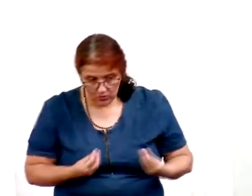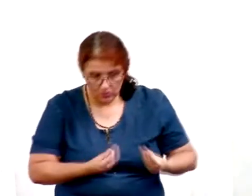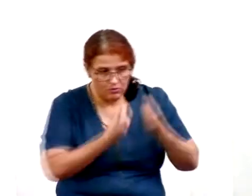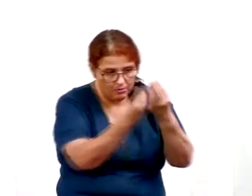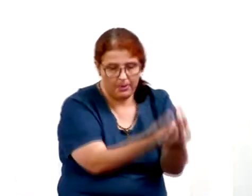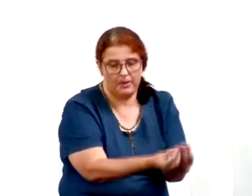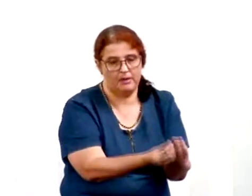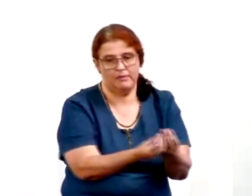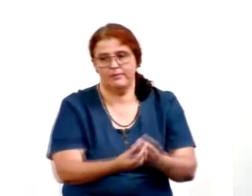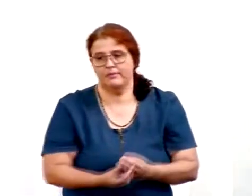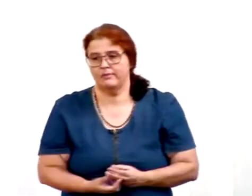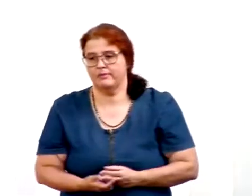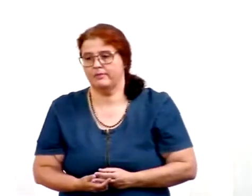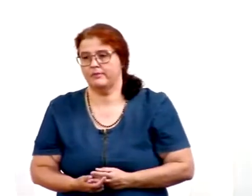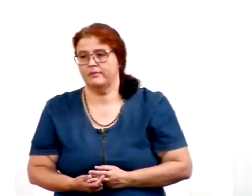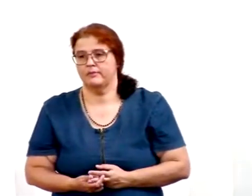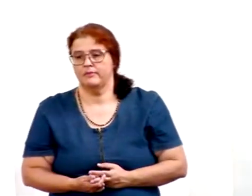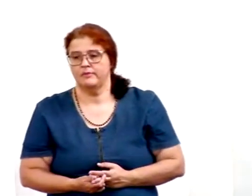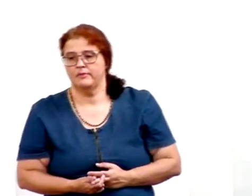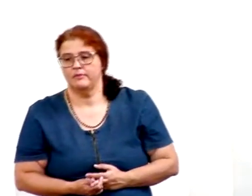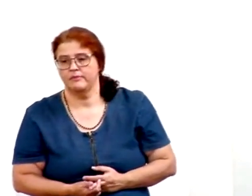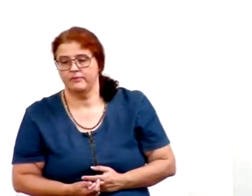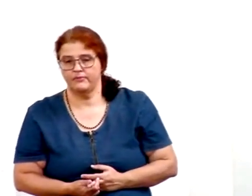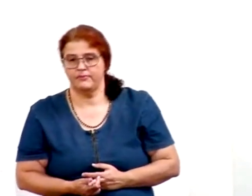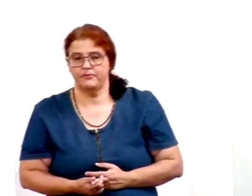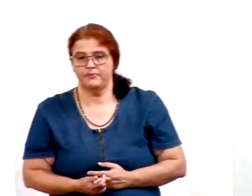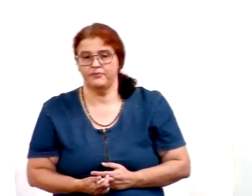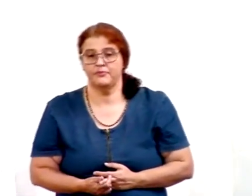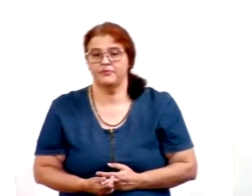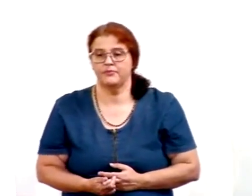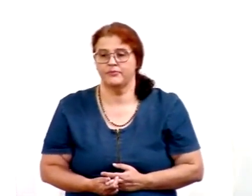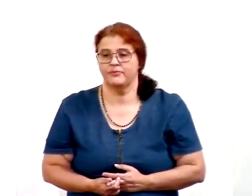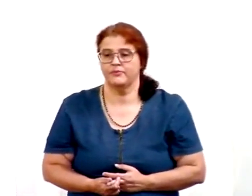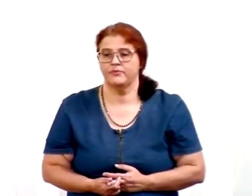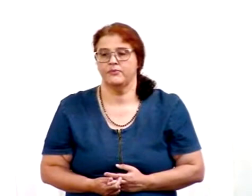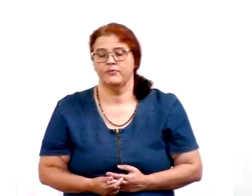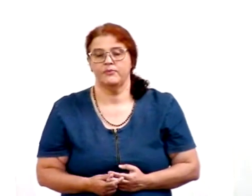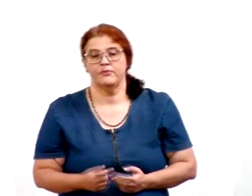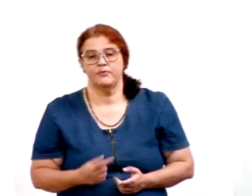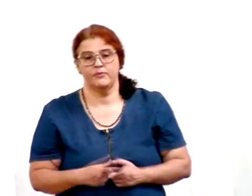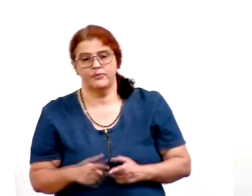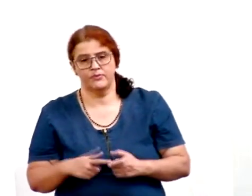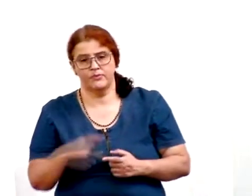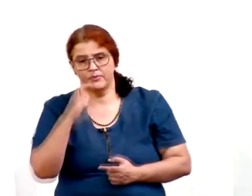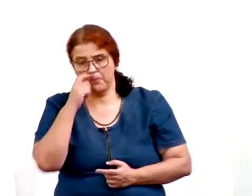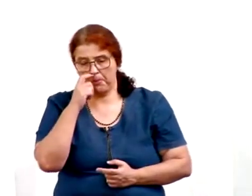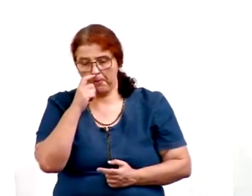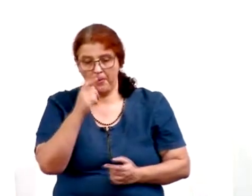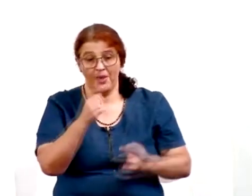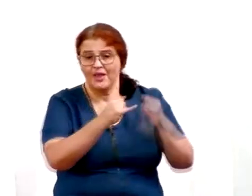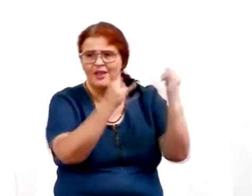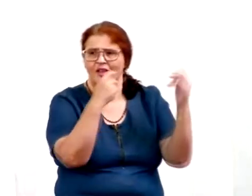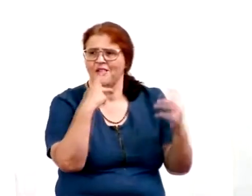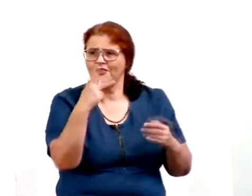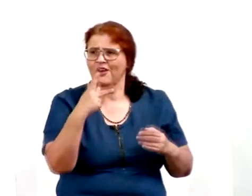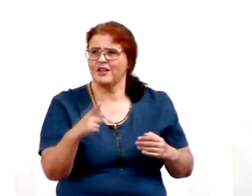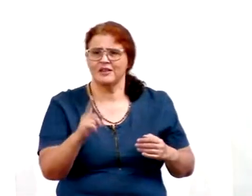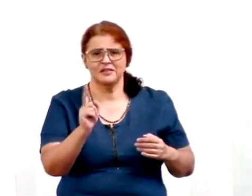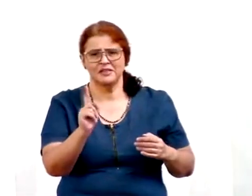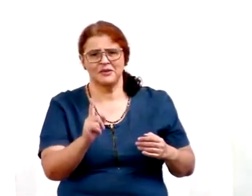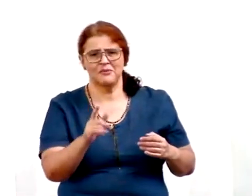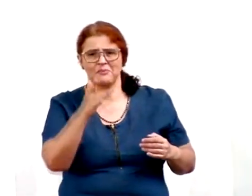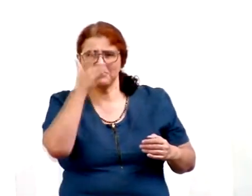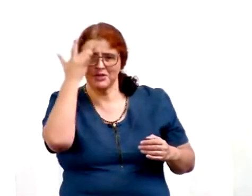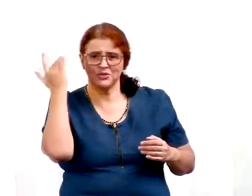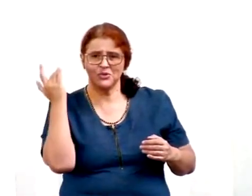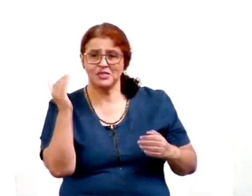Tiago, então, aponta o problema da idolatria não como um problema de outras pessoas que não são cristãs, mas como um problema dos